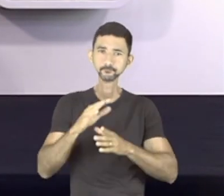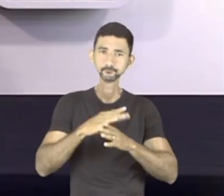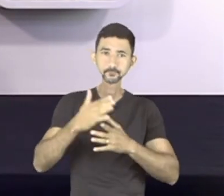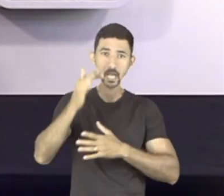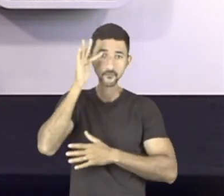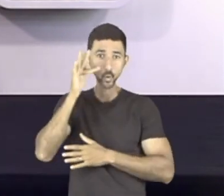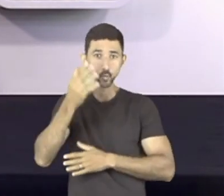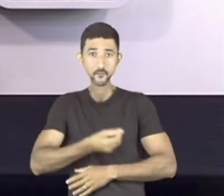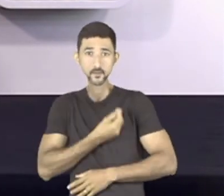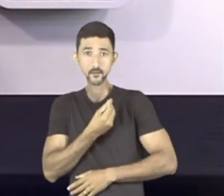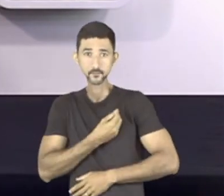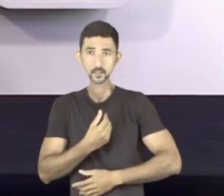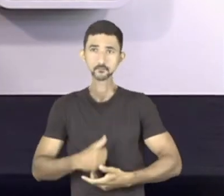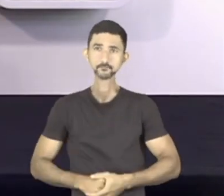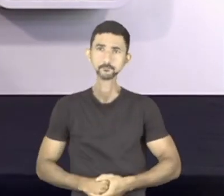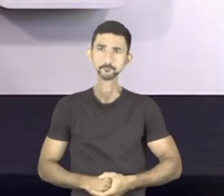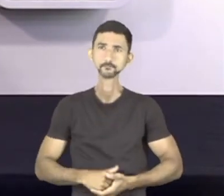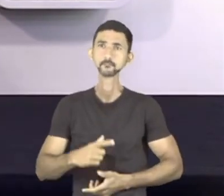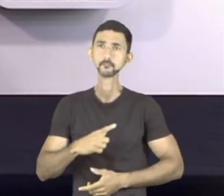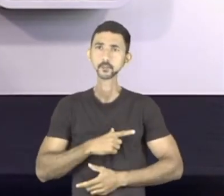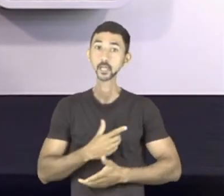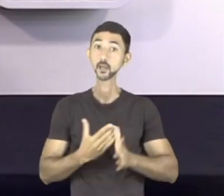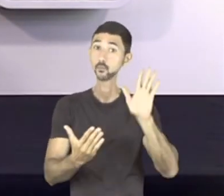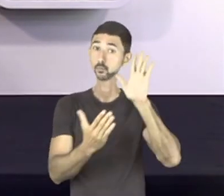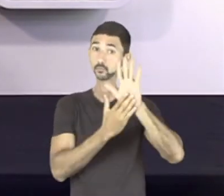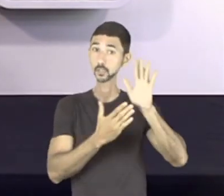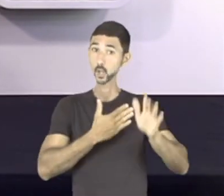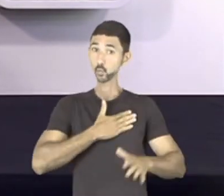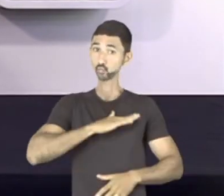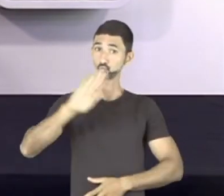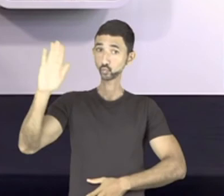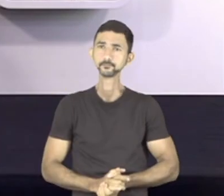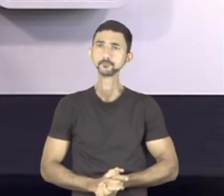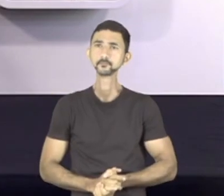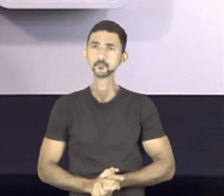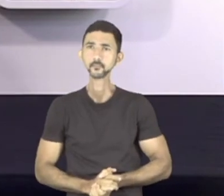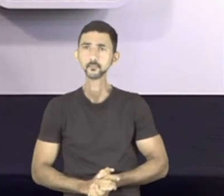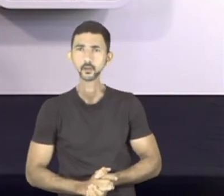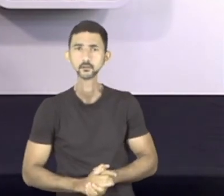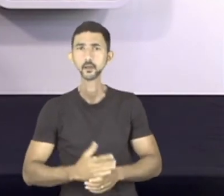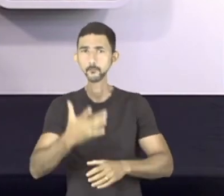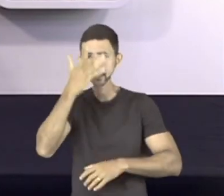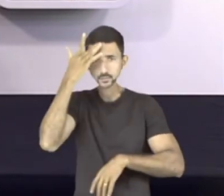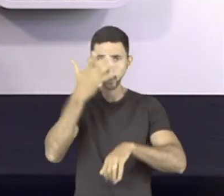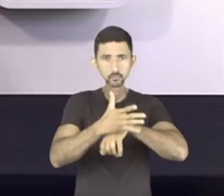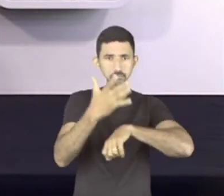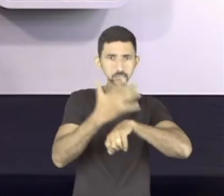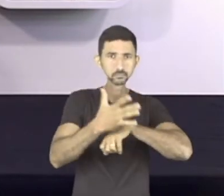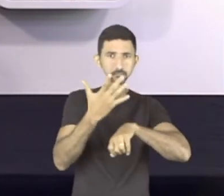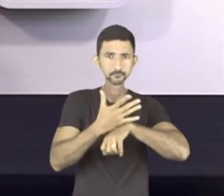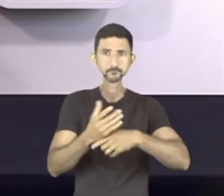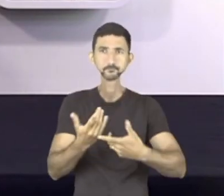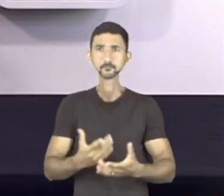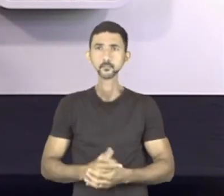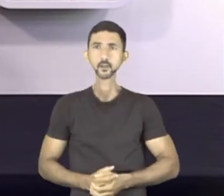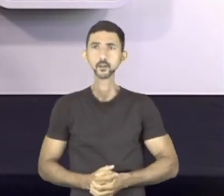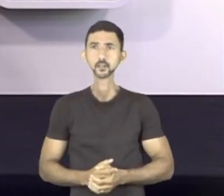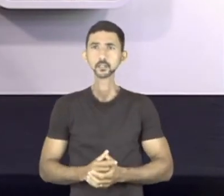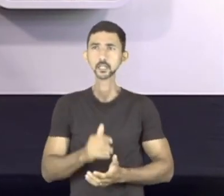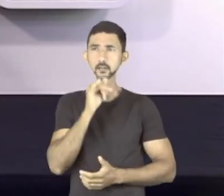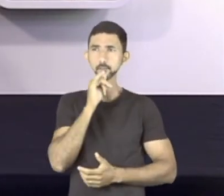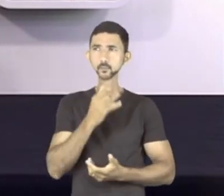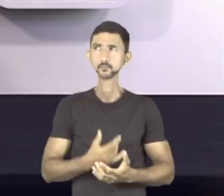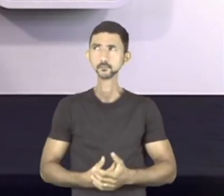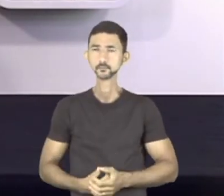da filosofia de vida. E existe um juramento que é feito entre os praticantes, né? Então, o juramento,